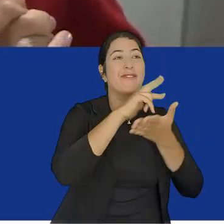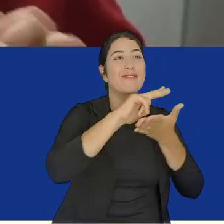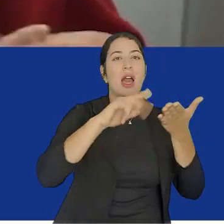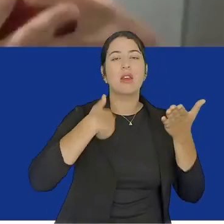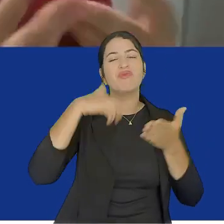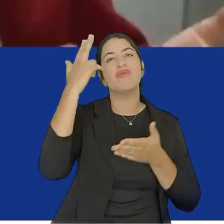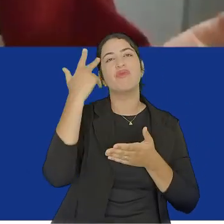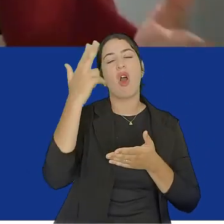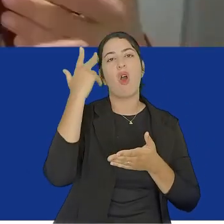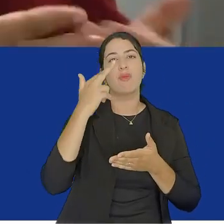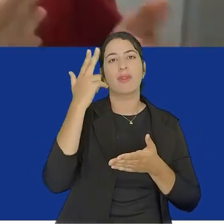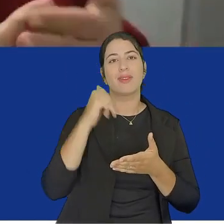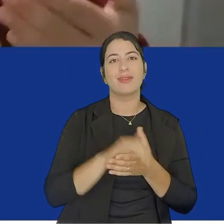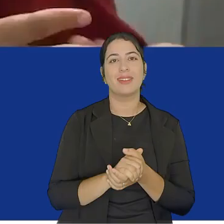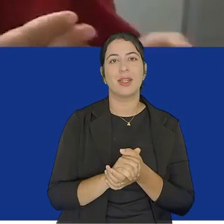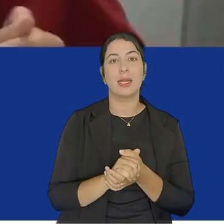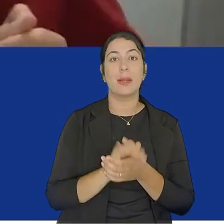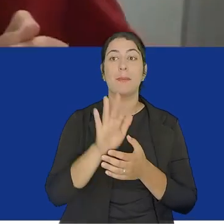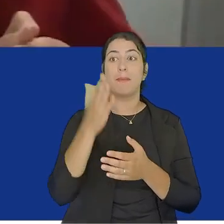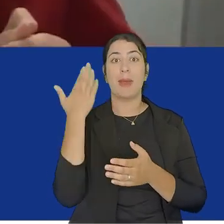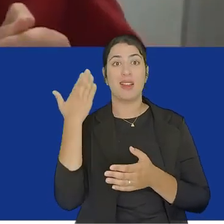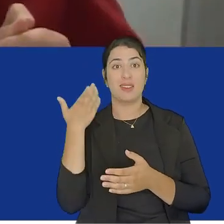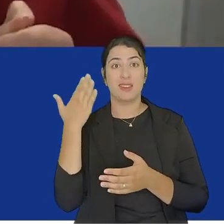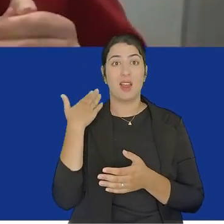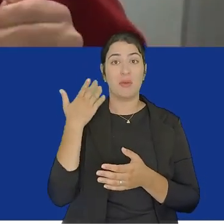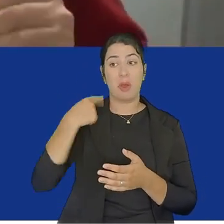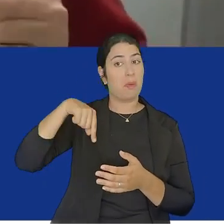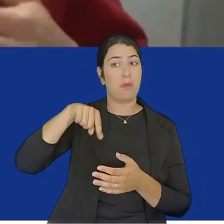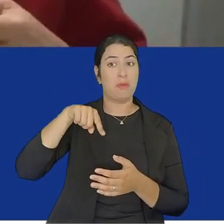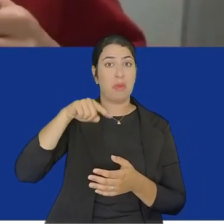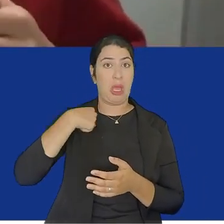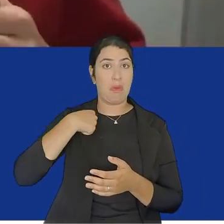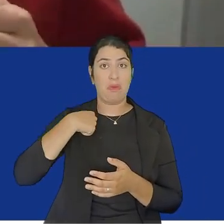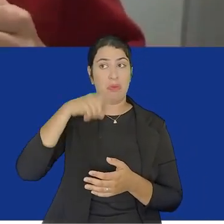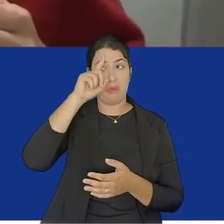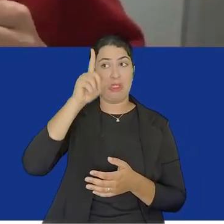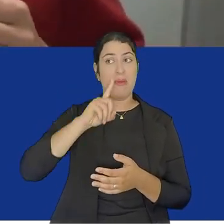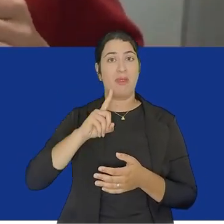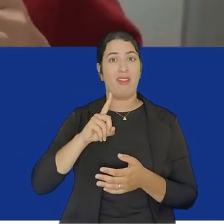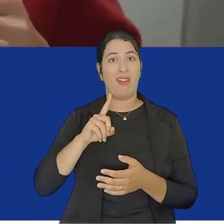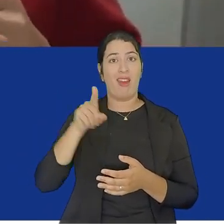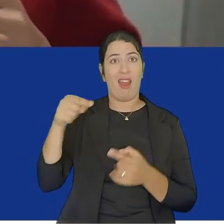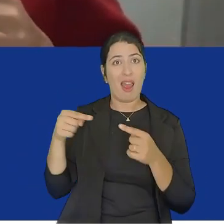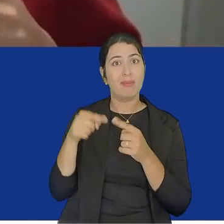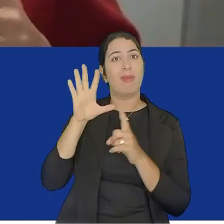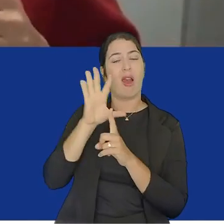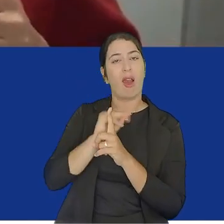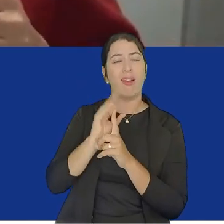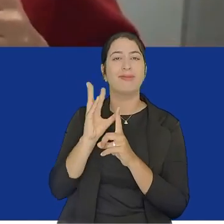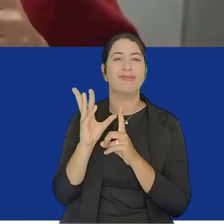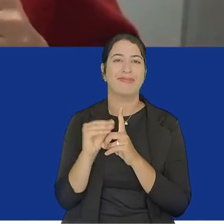de assédio que na época eu nem sabia. Então, eu acho que a gente está nesse momento de